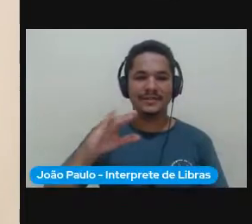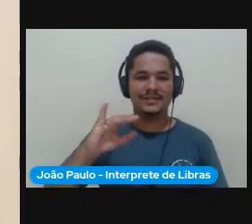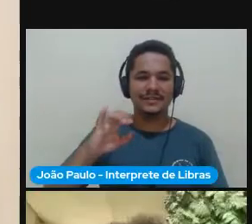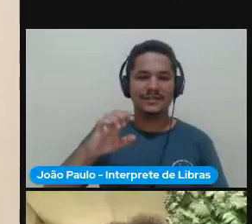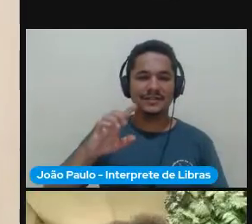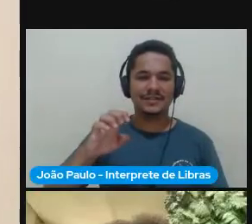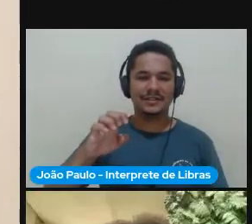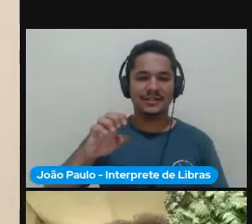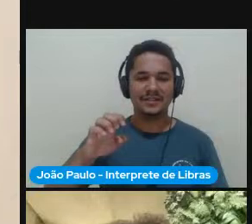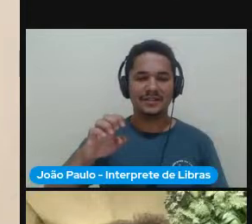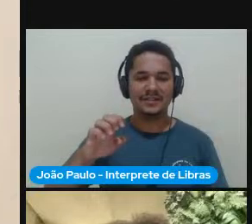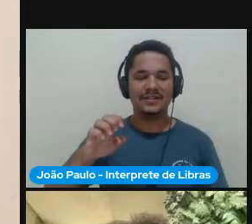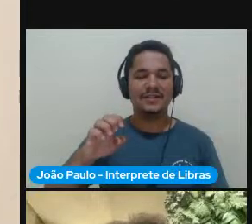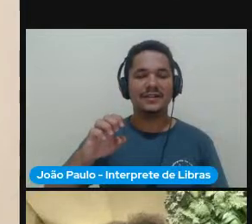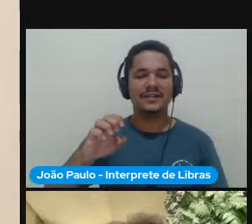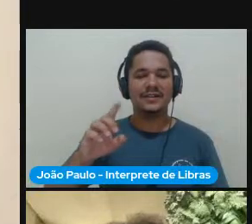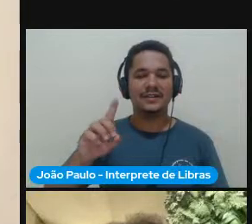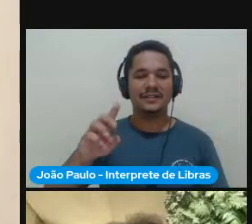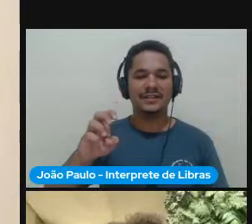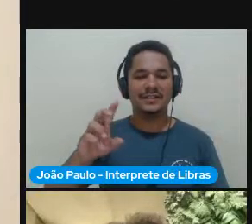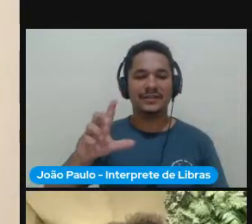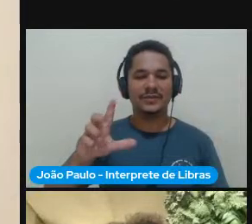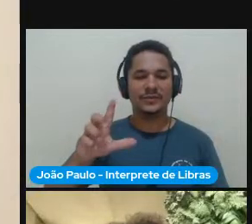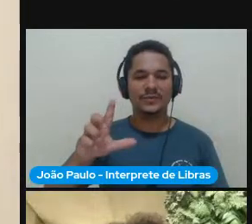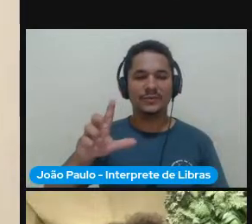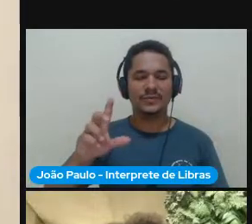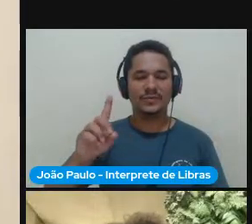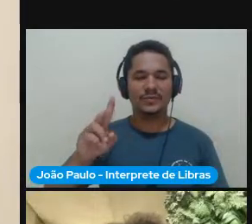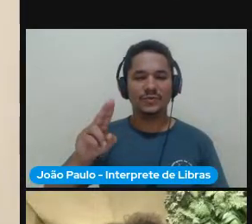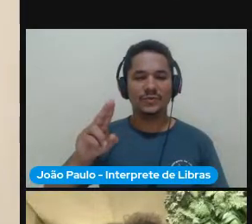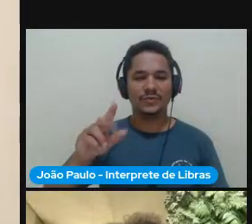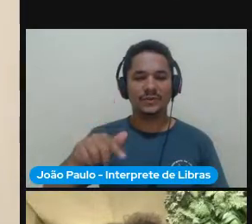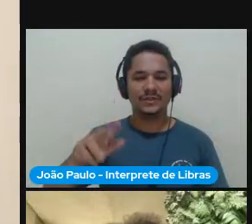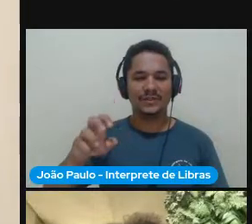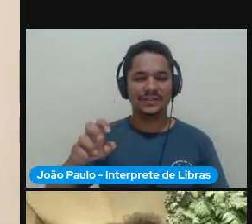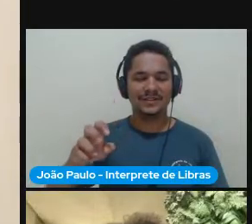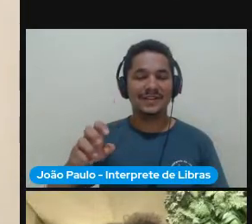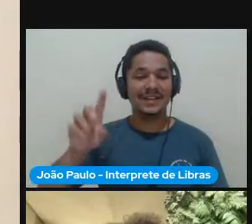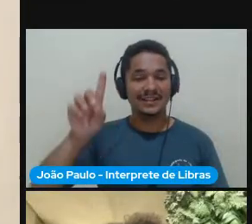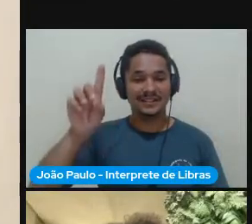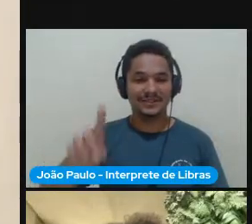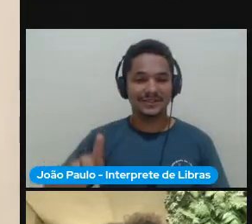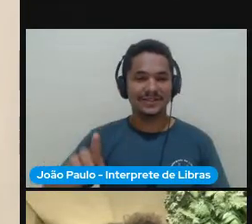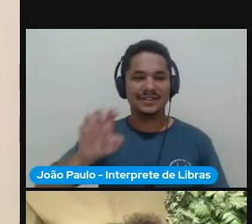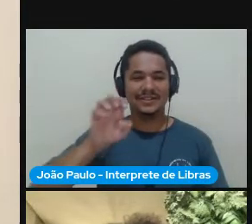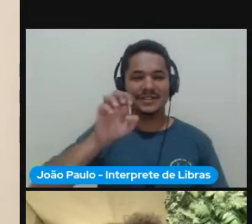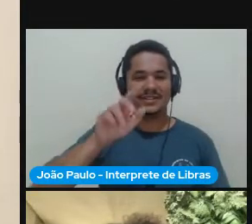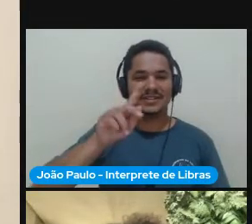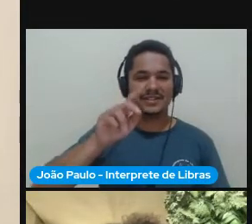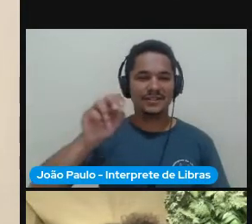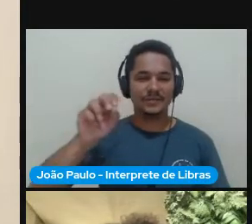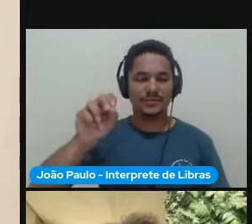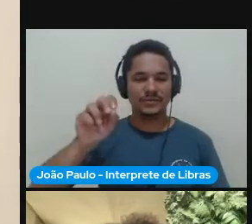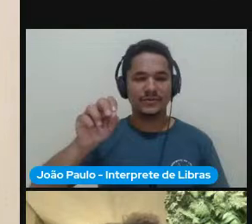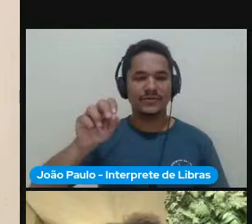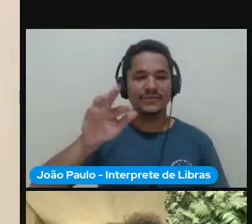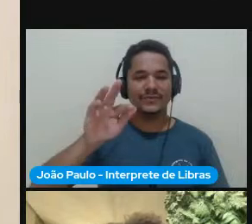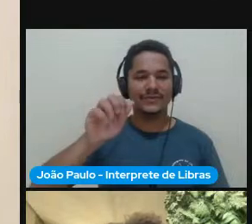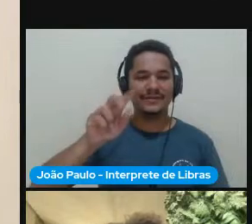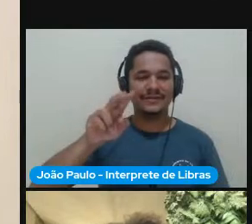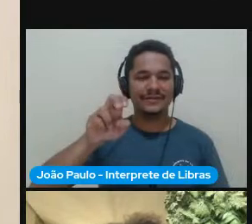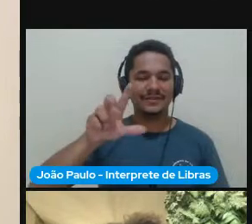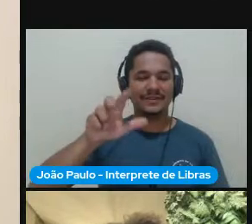Duque, que é diretora da Expo Favela MG. Boa noite, Marcele. Que bom que você aceitou o